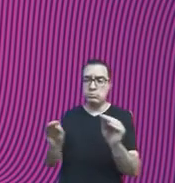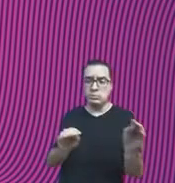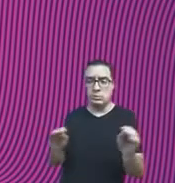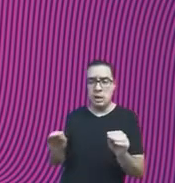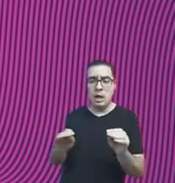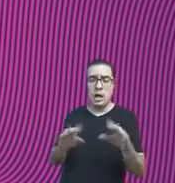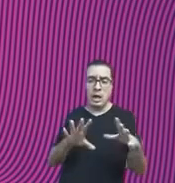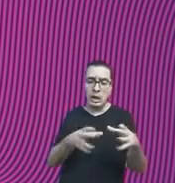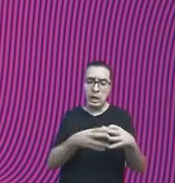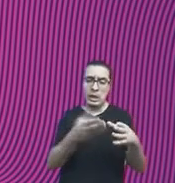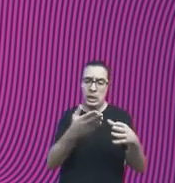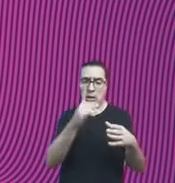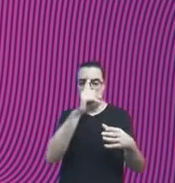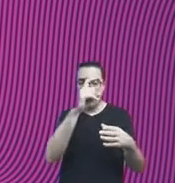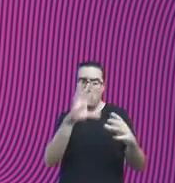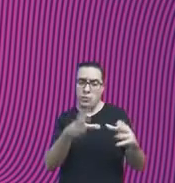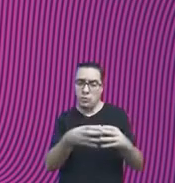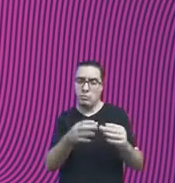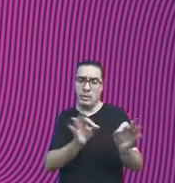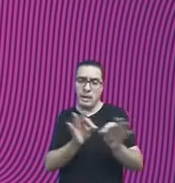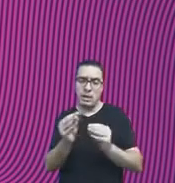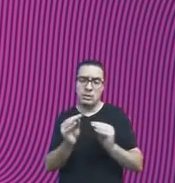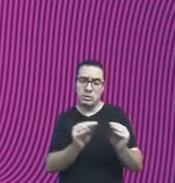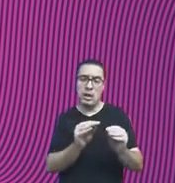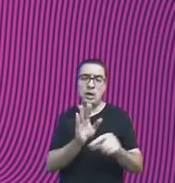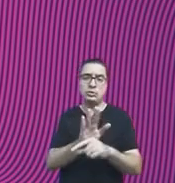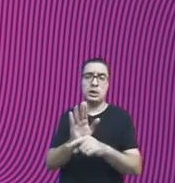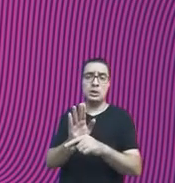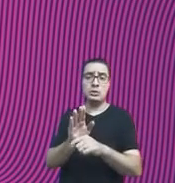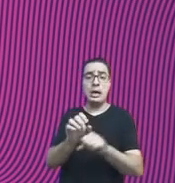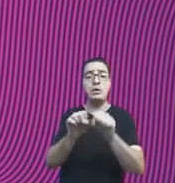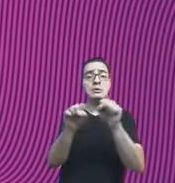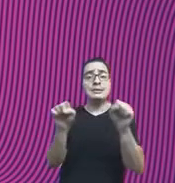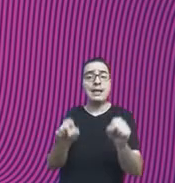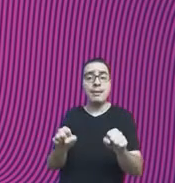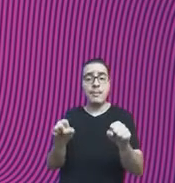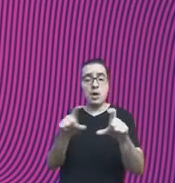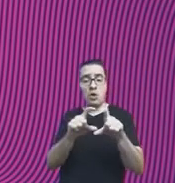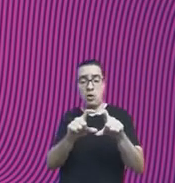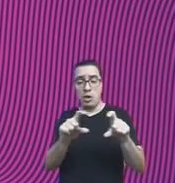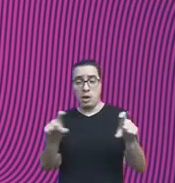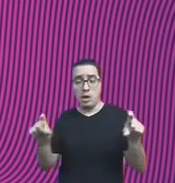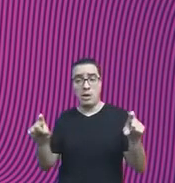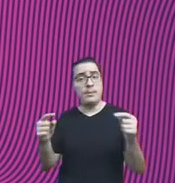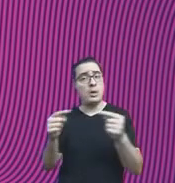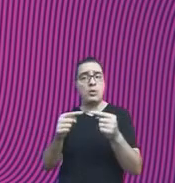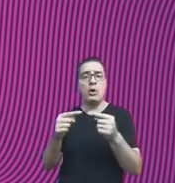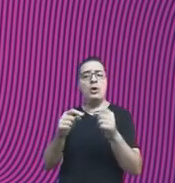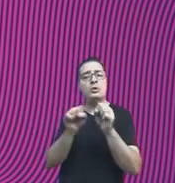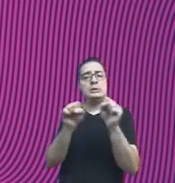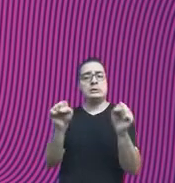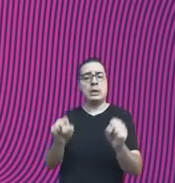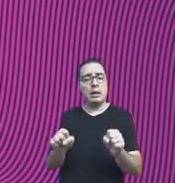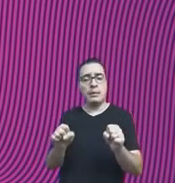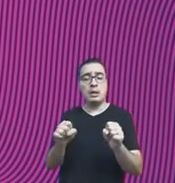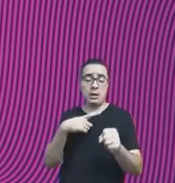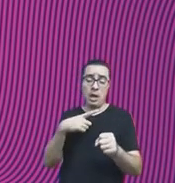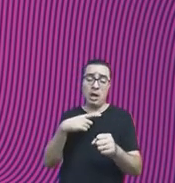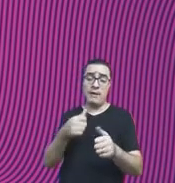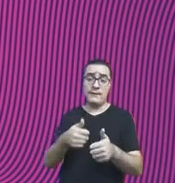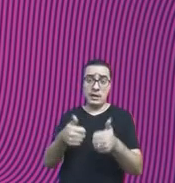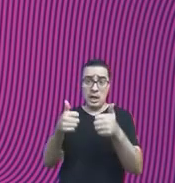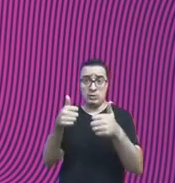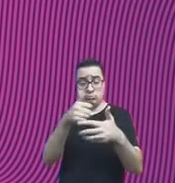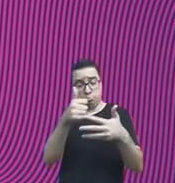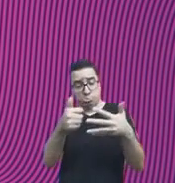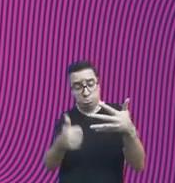eficiência. São sistemas horizontais, mas que funcionam como sistema, né? Eles têm vantagens e desvantagens. A